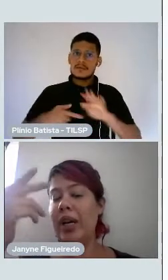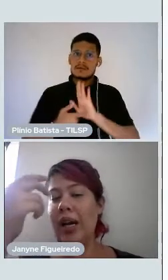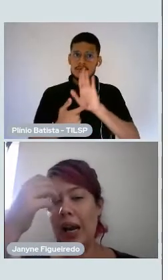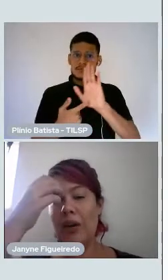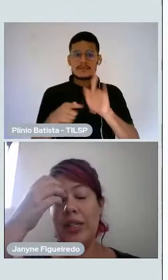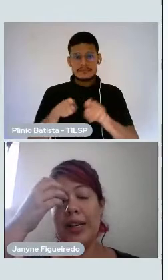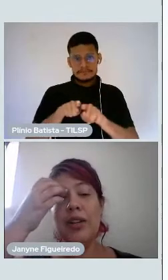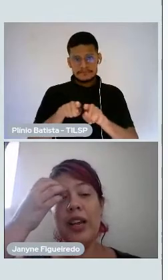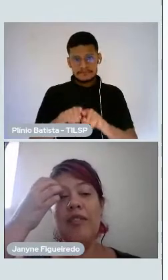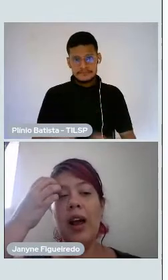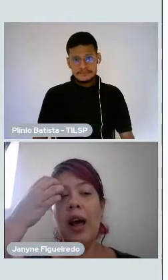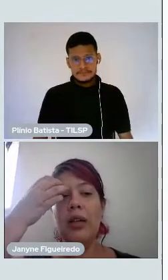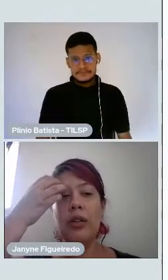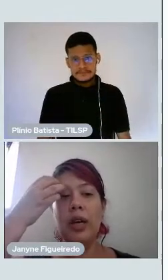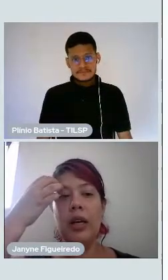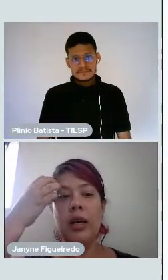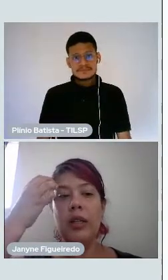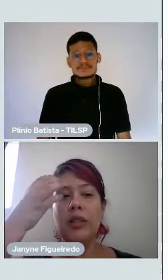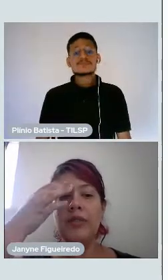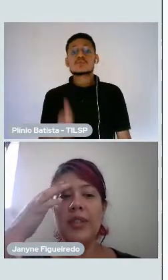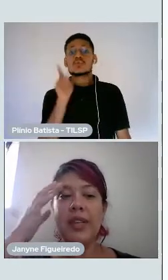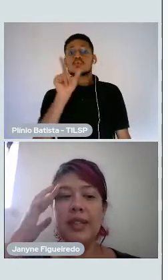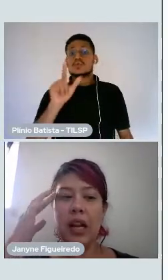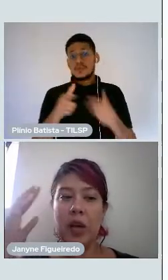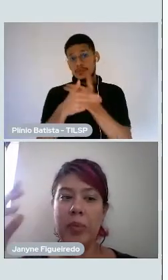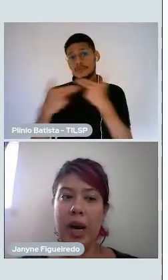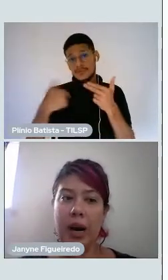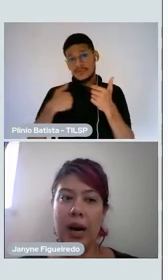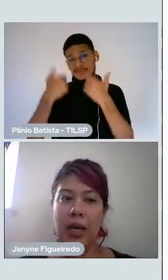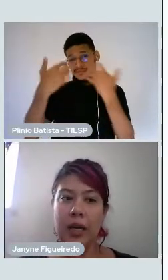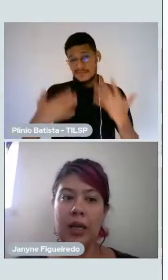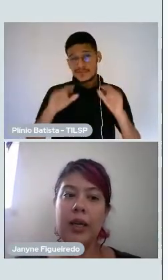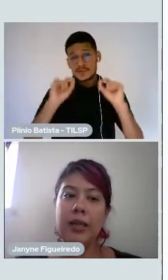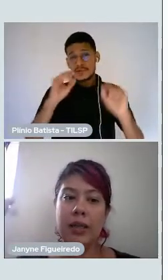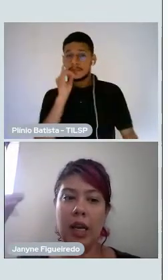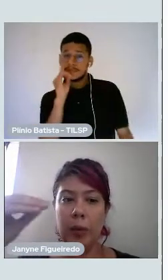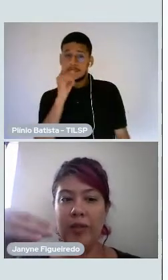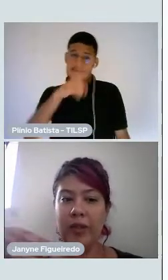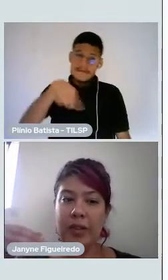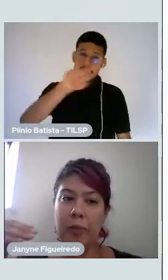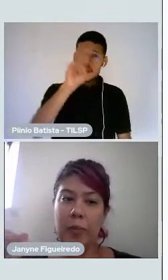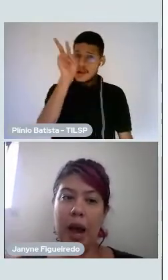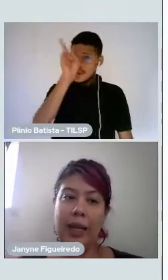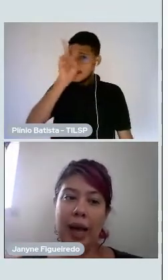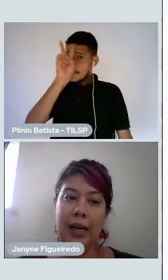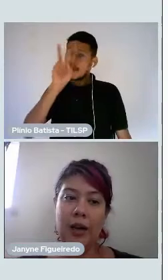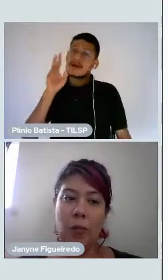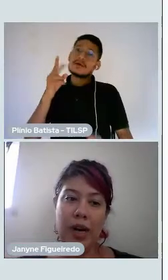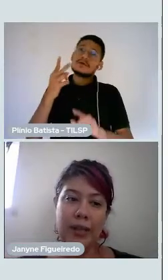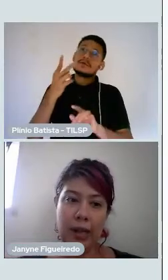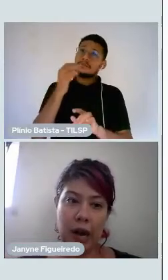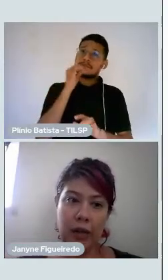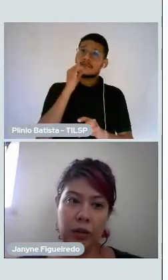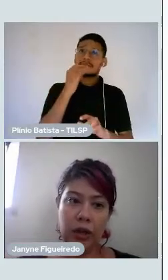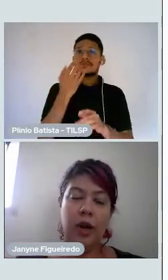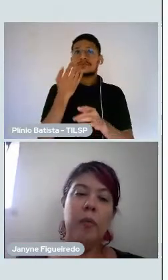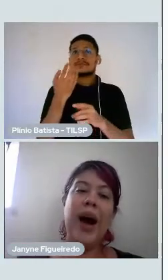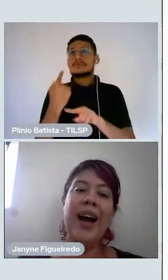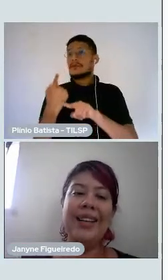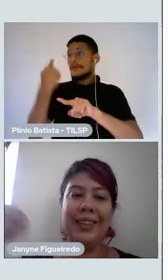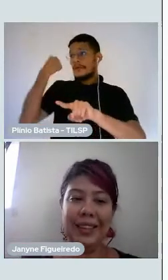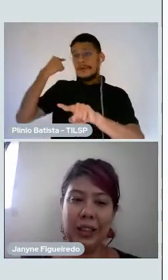E também aquela coisa que eu tinha falado, né? De você se lembrar que sempre você analisa o